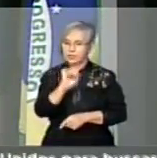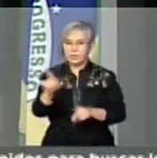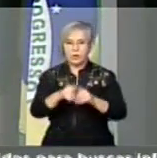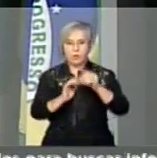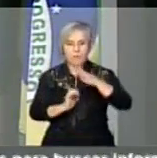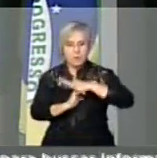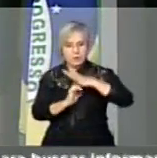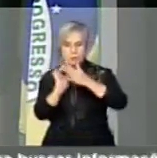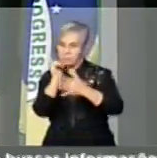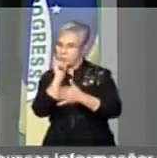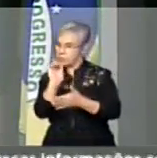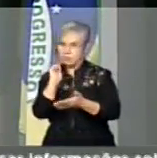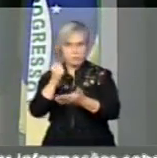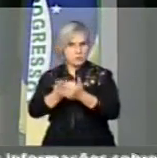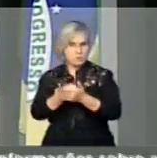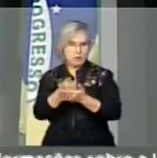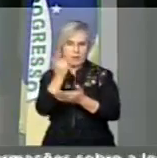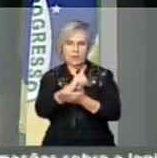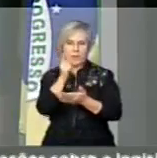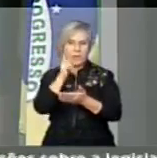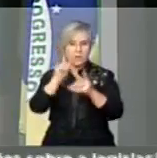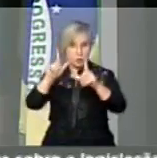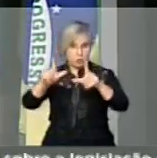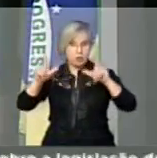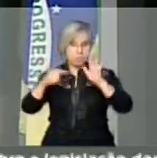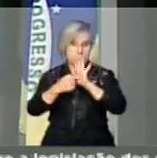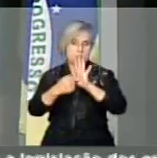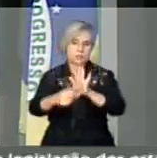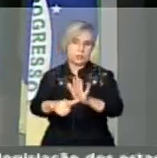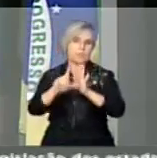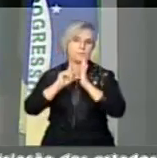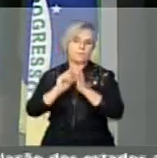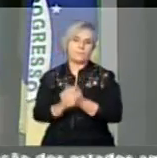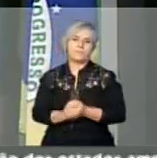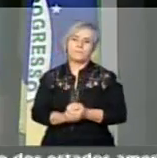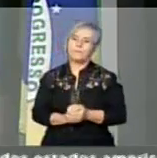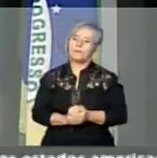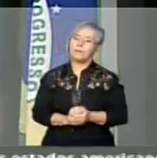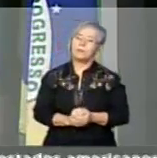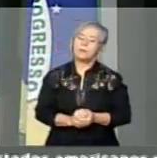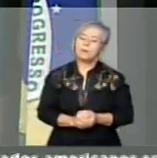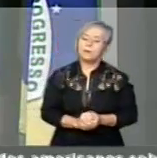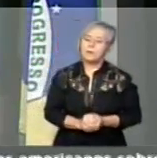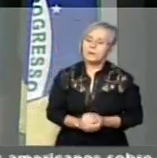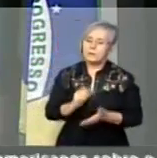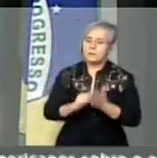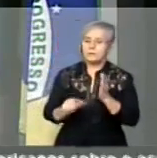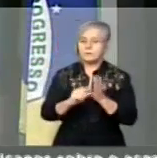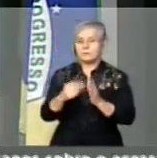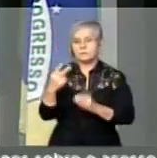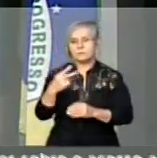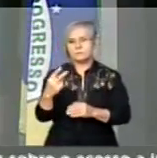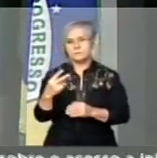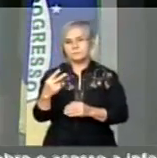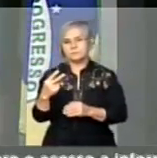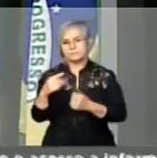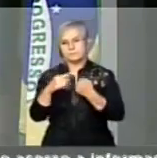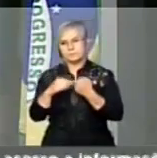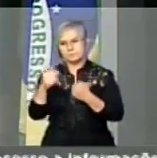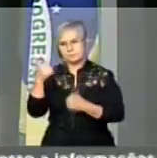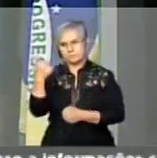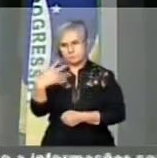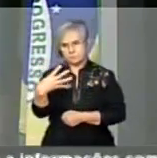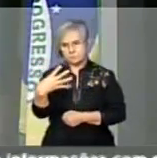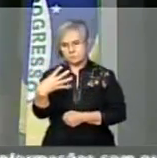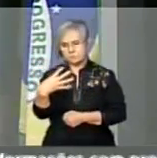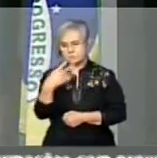pagaram para obter essas imagens. C. A redação original do inciso 2º do artigo